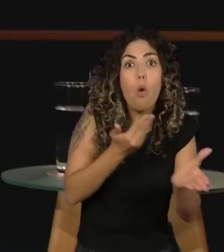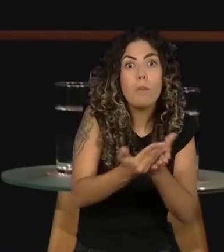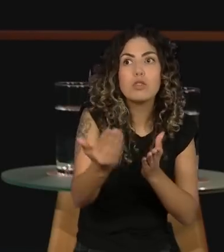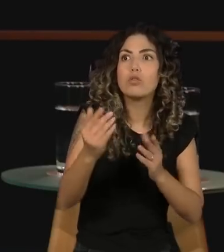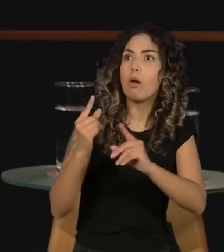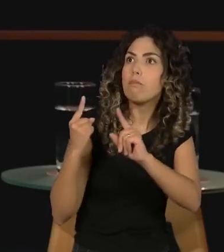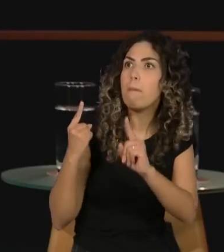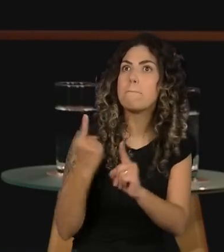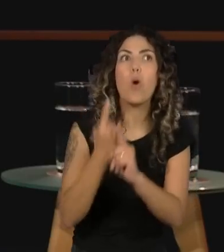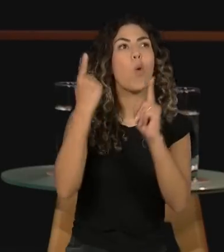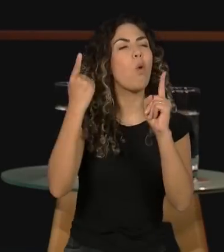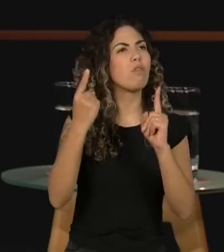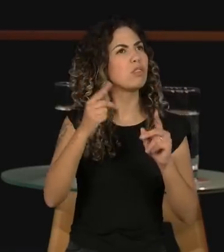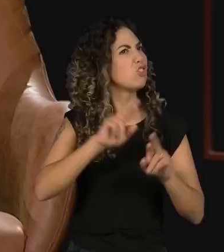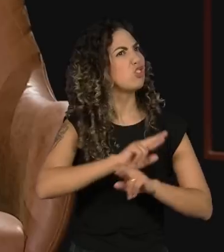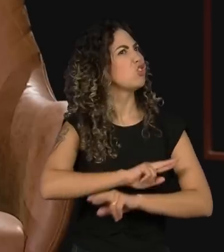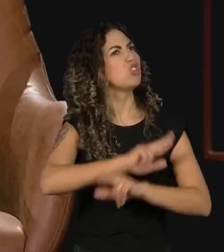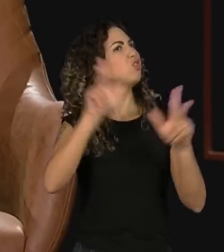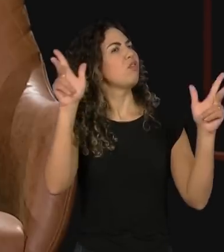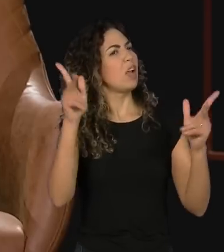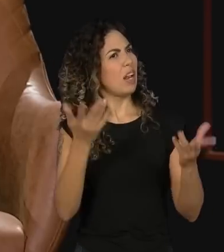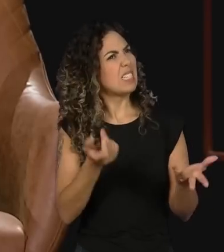meio esquisita, não foi?